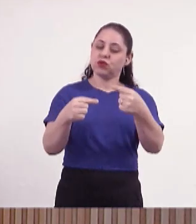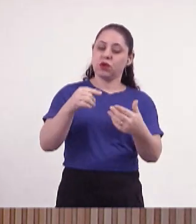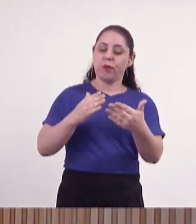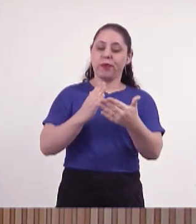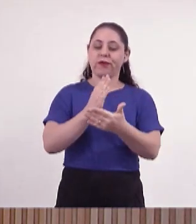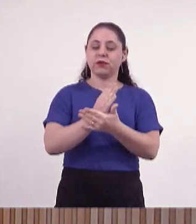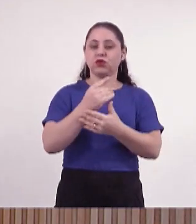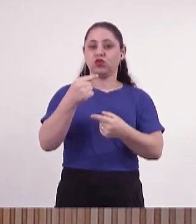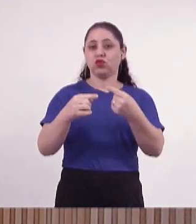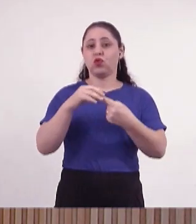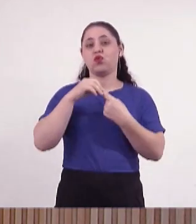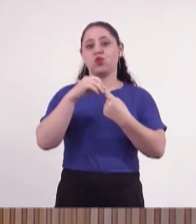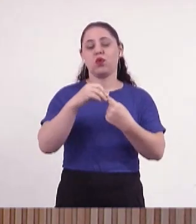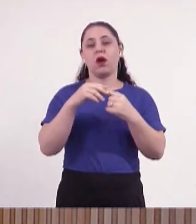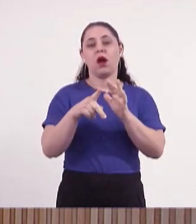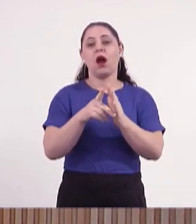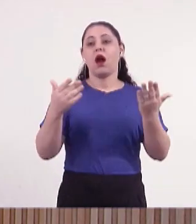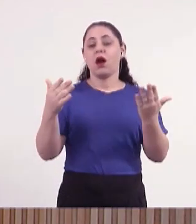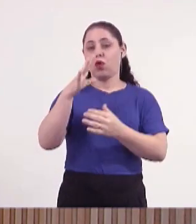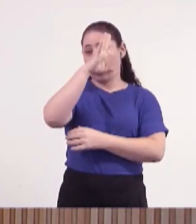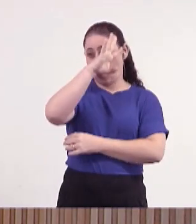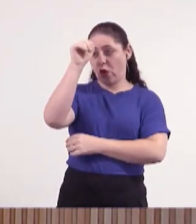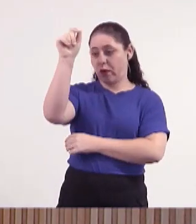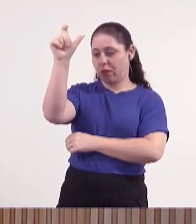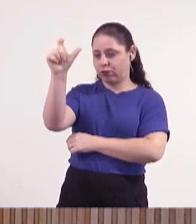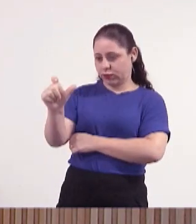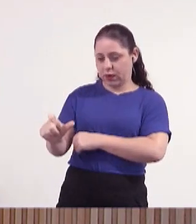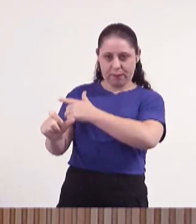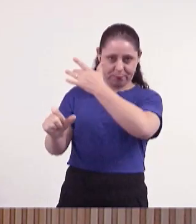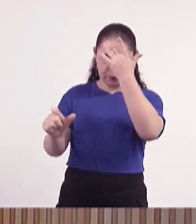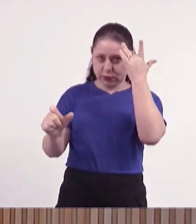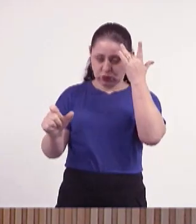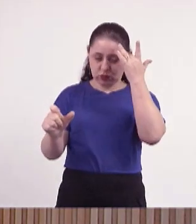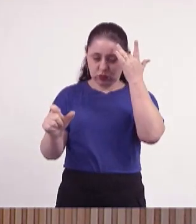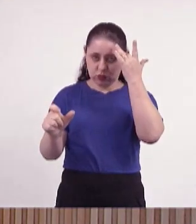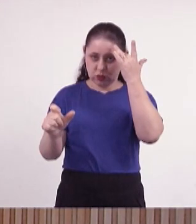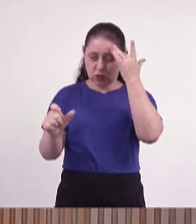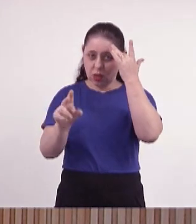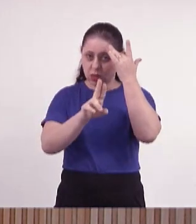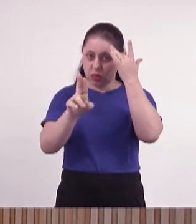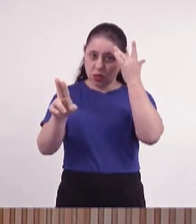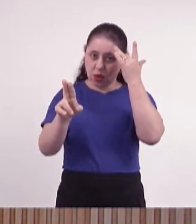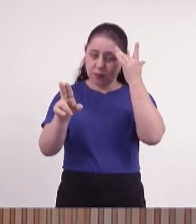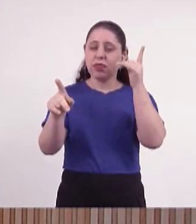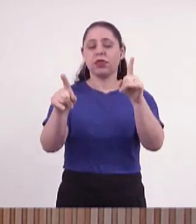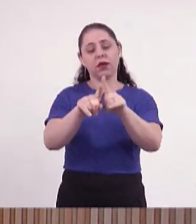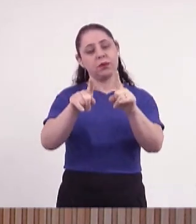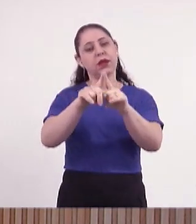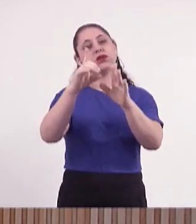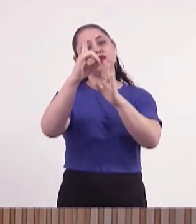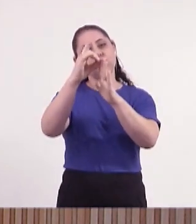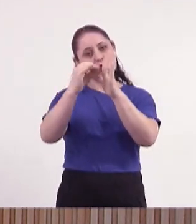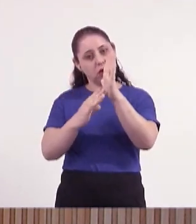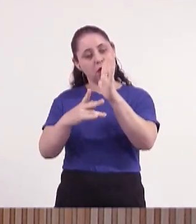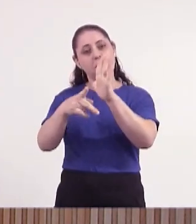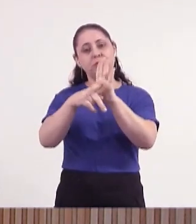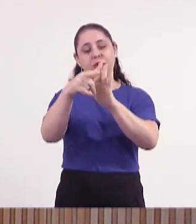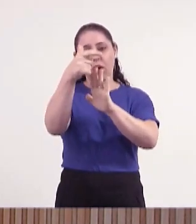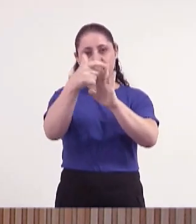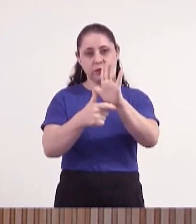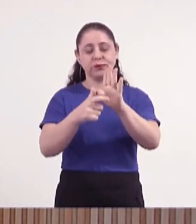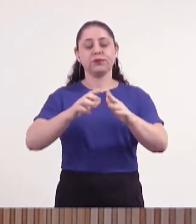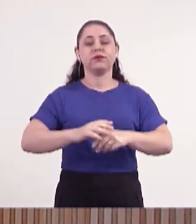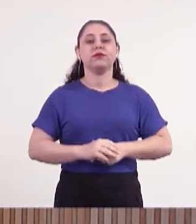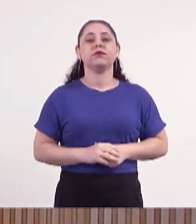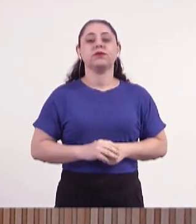votada e aprovada em sua discussão única, dessa vez concede título de cidadão sul-mato-grossense, cujo nome da pessoa homenageada também vai ser publicado